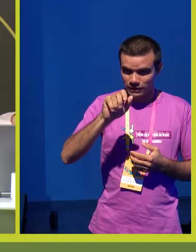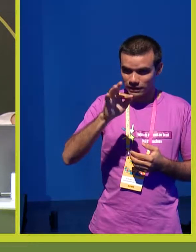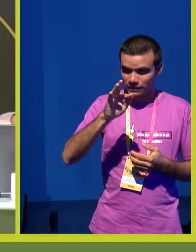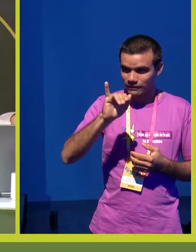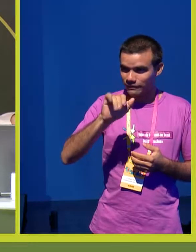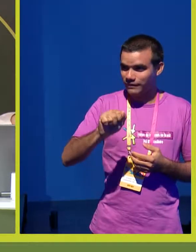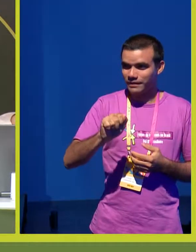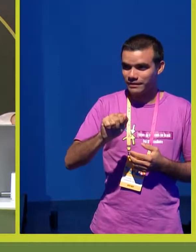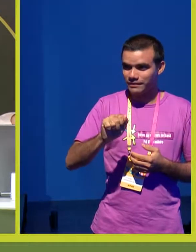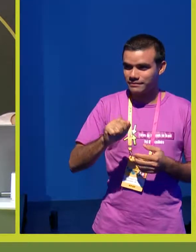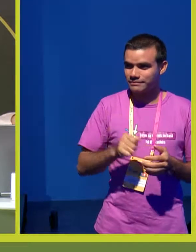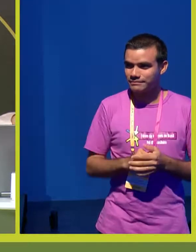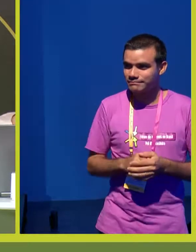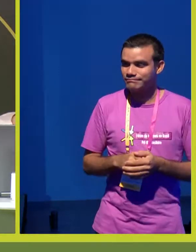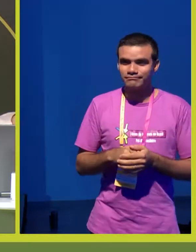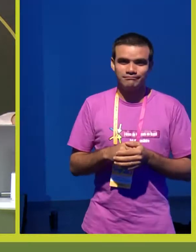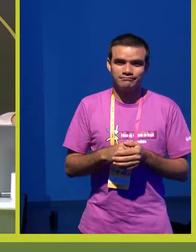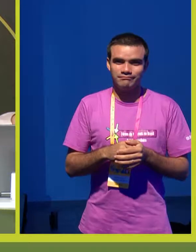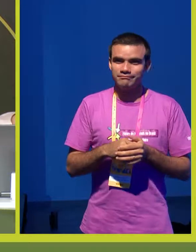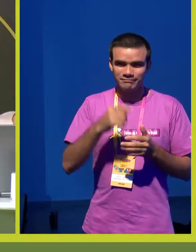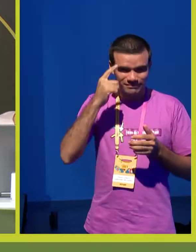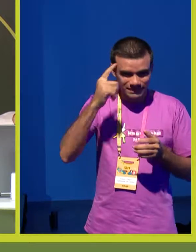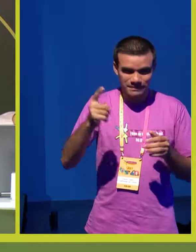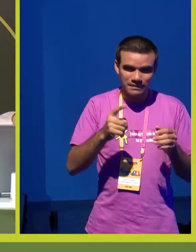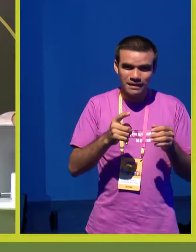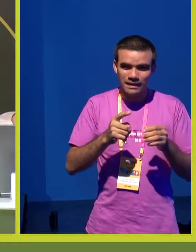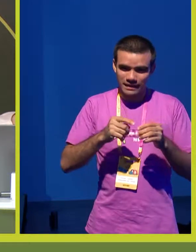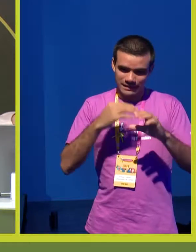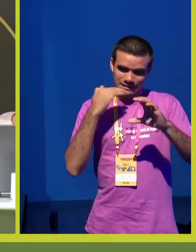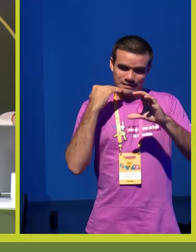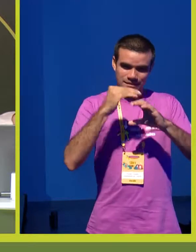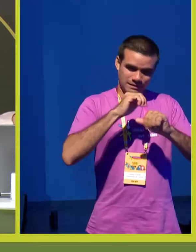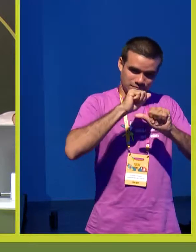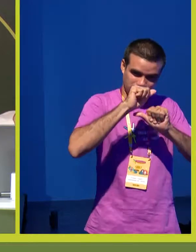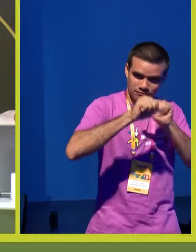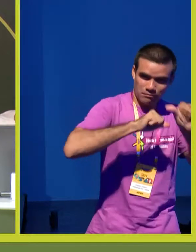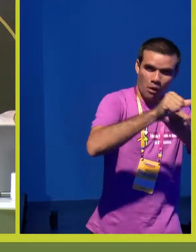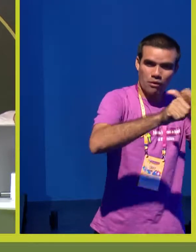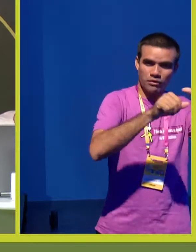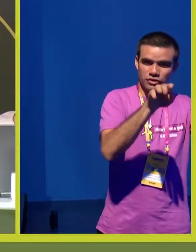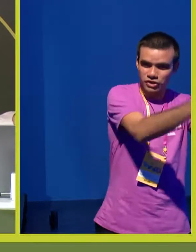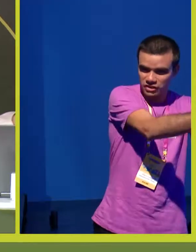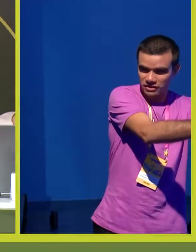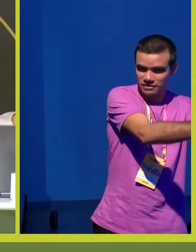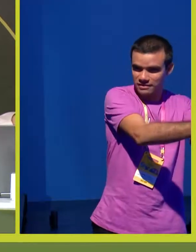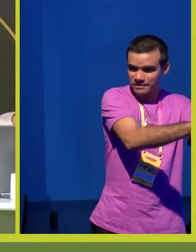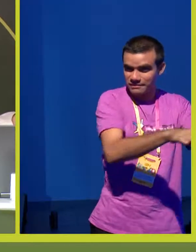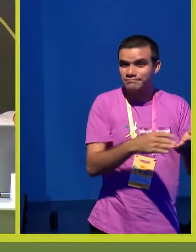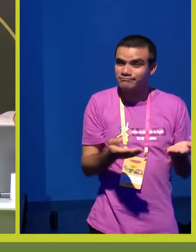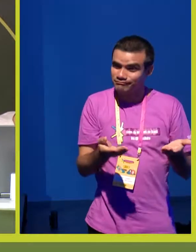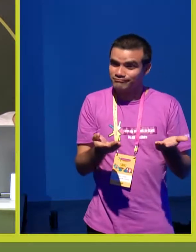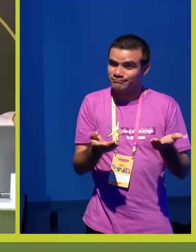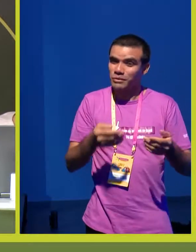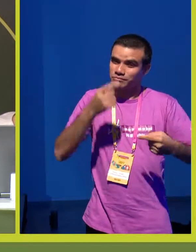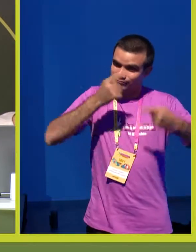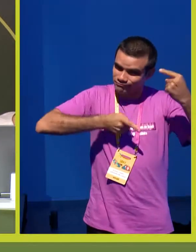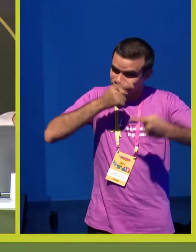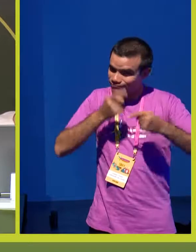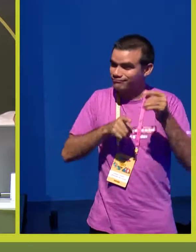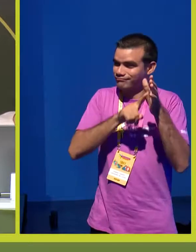Terminando aqui, então, a criptografia de ponta a ponta virou objeto da principal discussão sobre investigação no mundo.